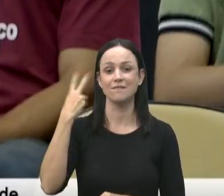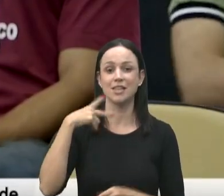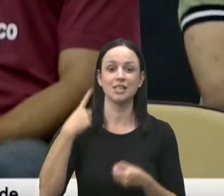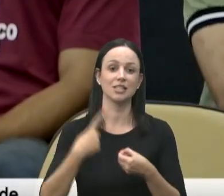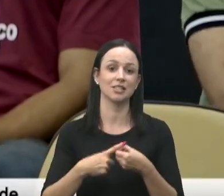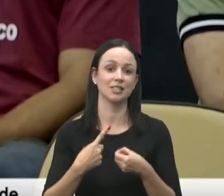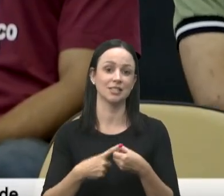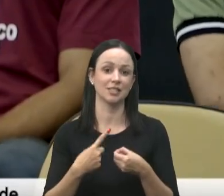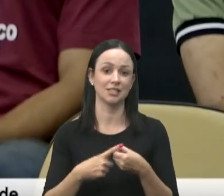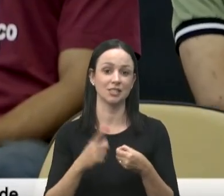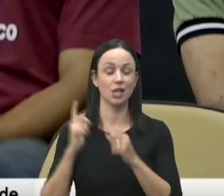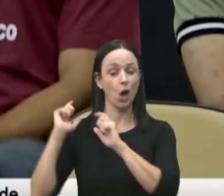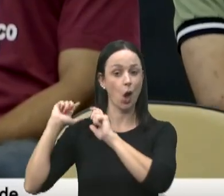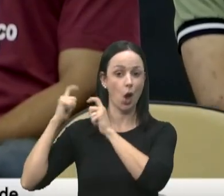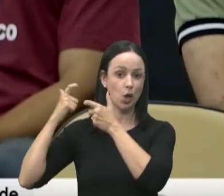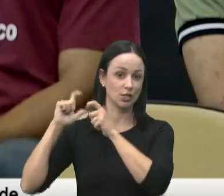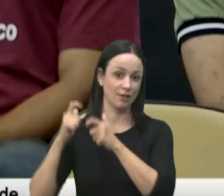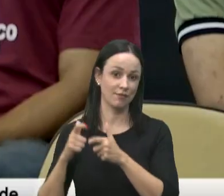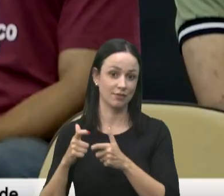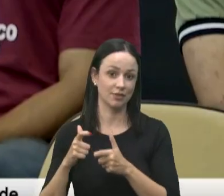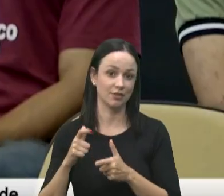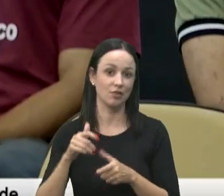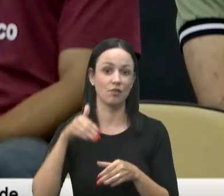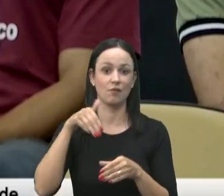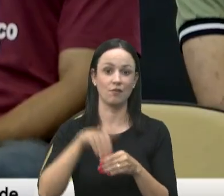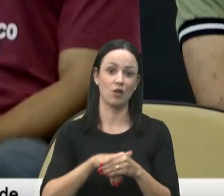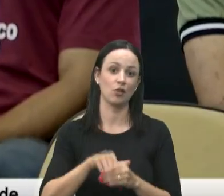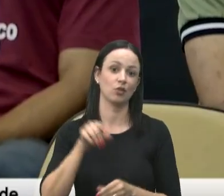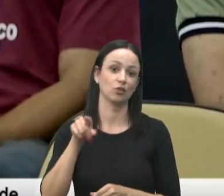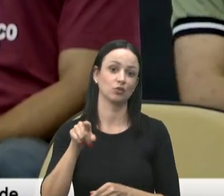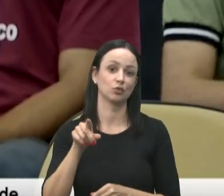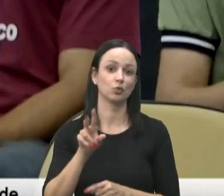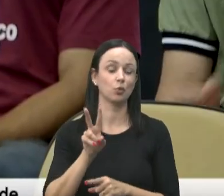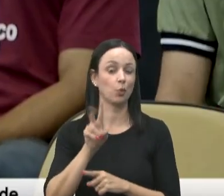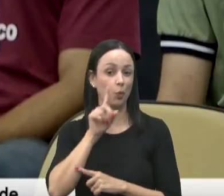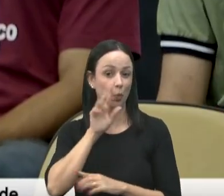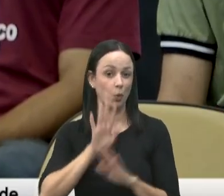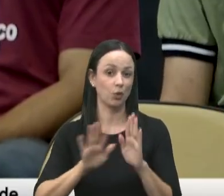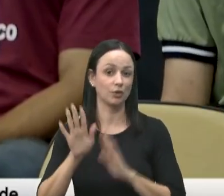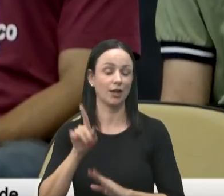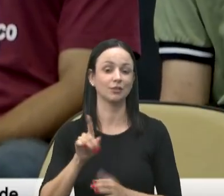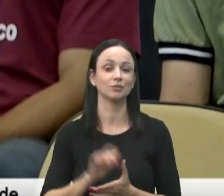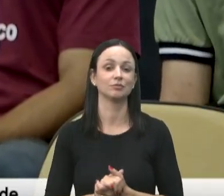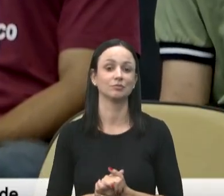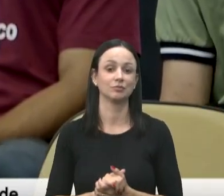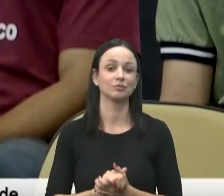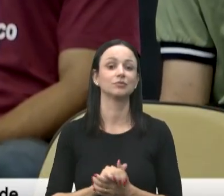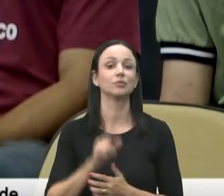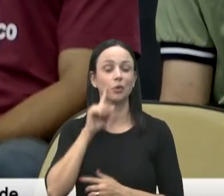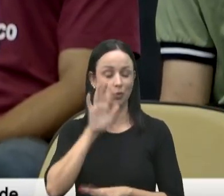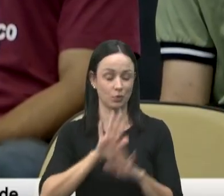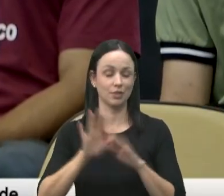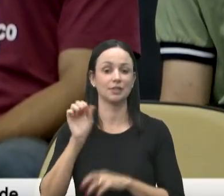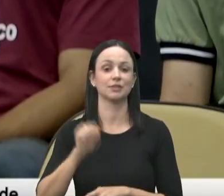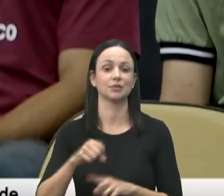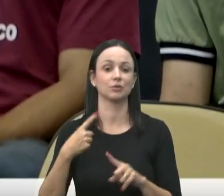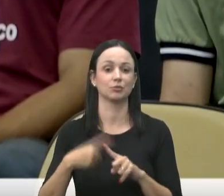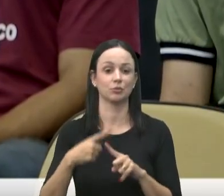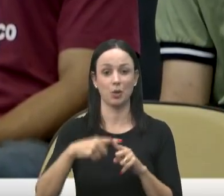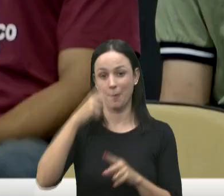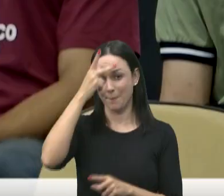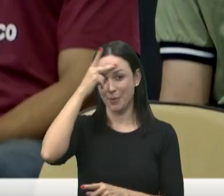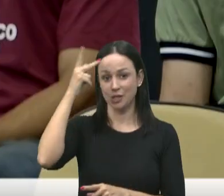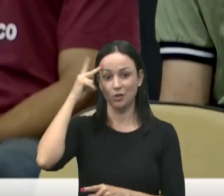cidade conservadora que vota em você. Cuidado. E eu digo, cuidado sim, pois as pessoas